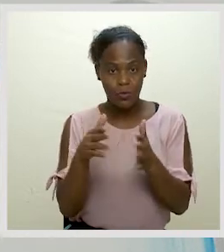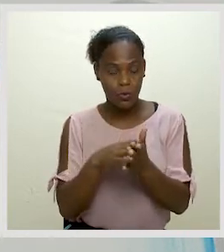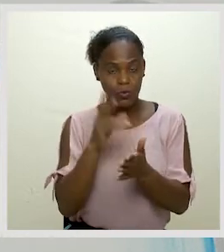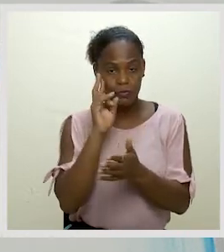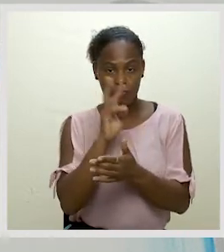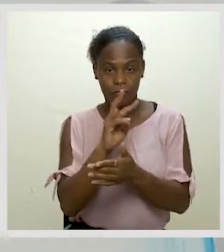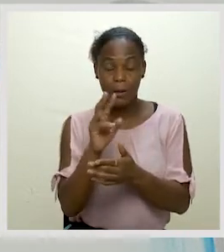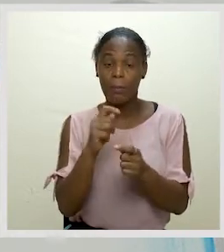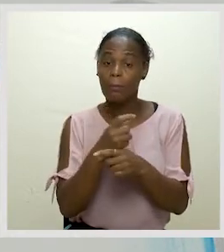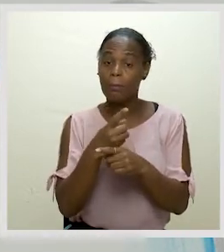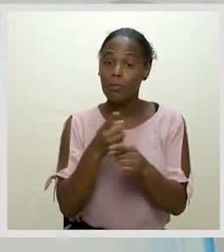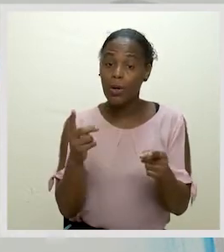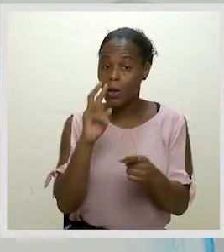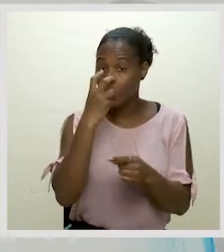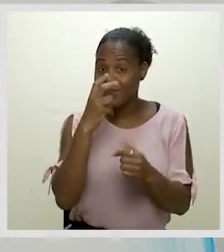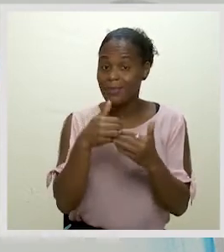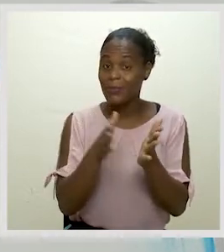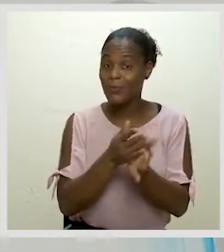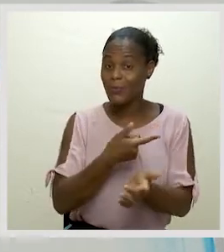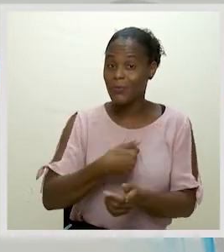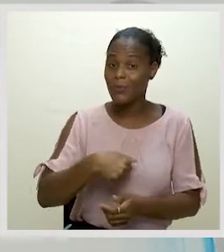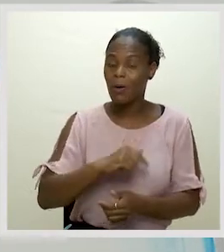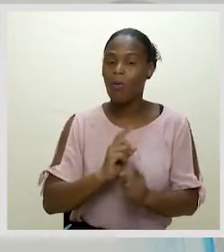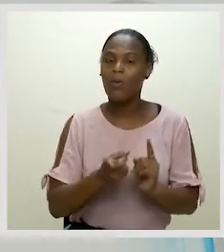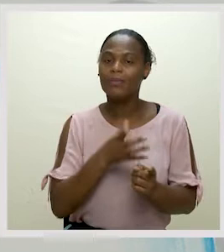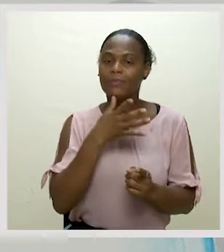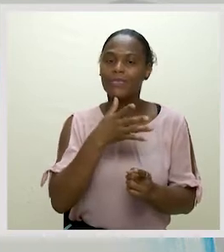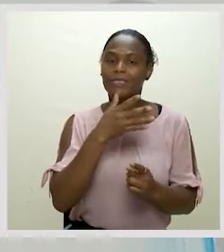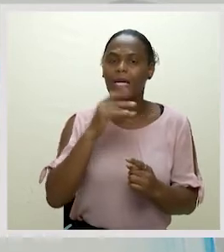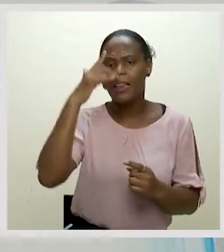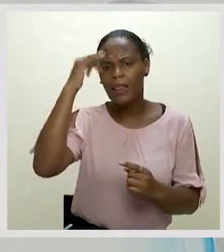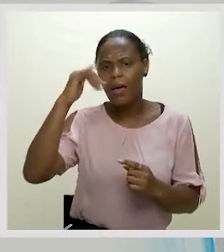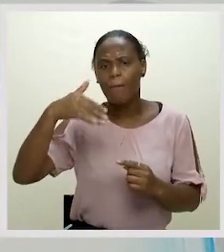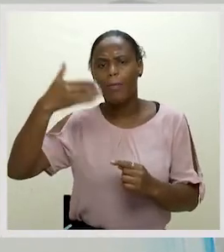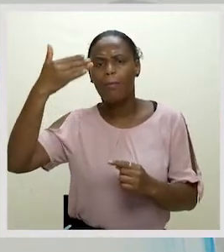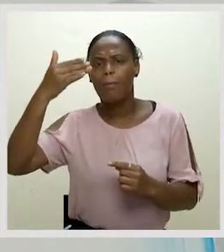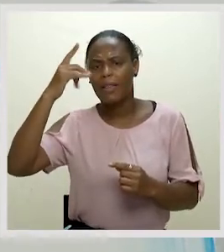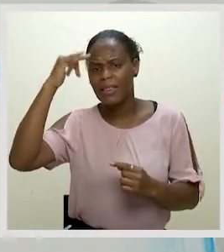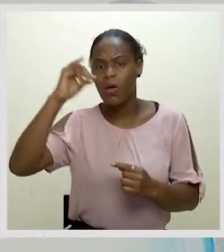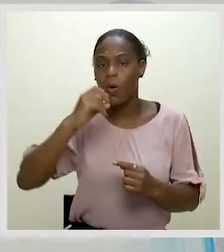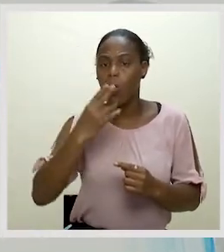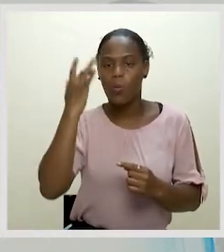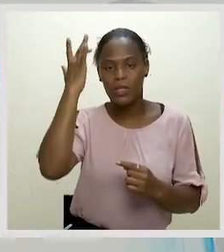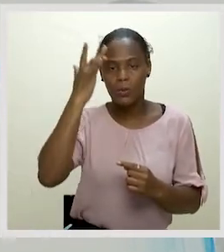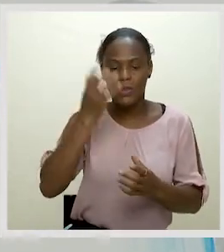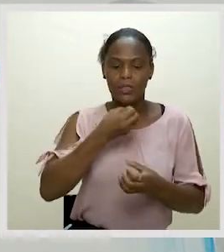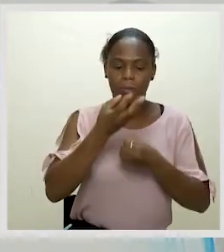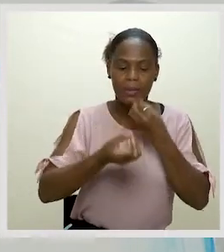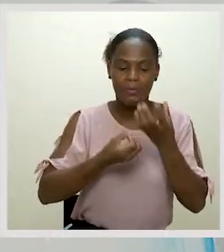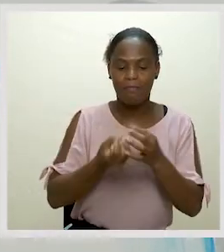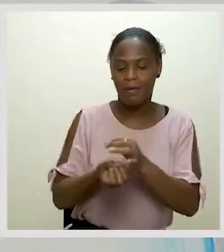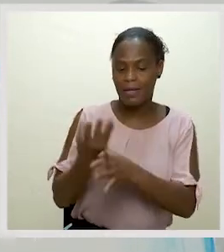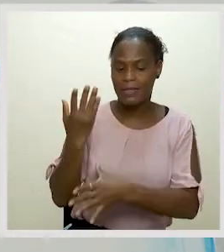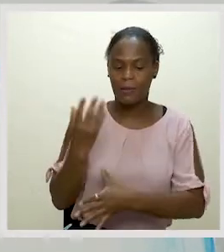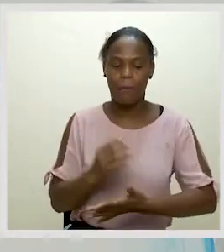uma curiosidade de todos nós, o que nos diz as primeiras ideias ou teorias explicativas, que